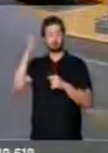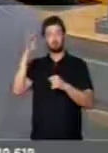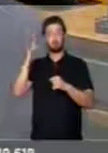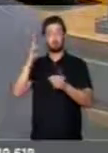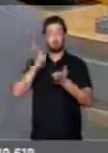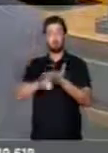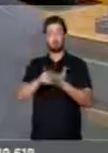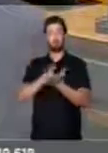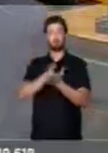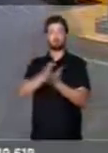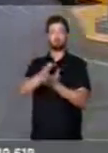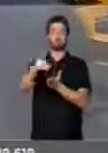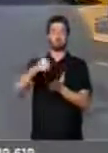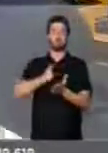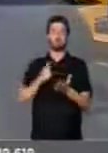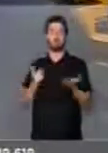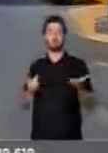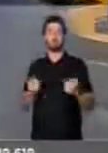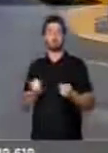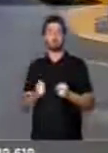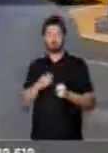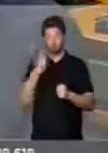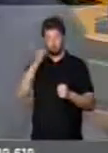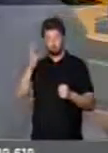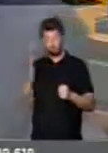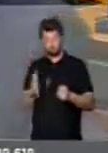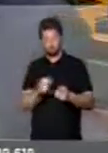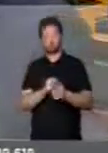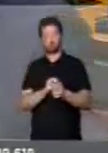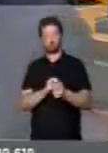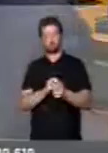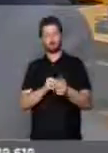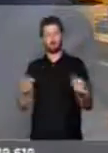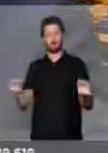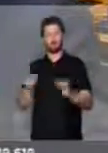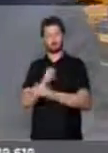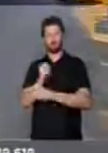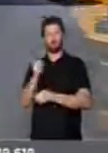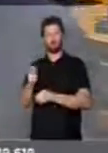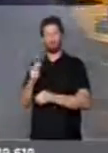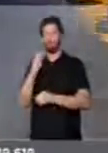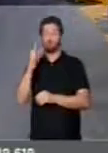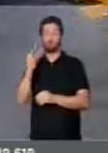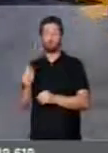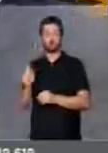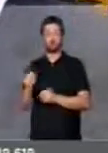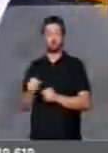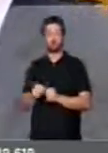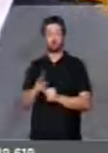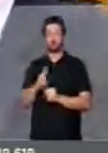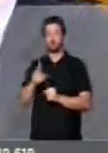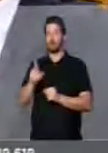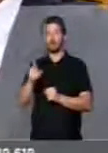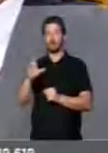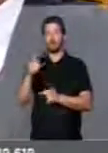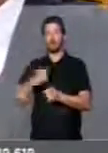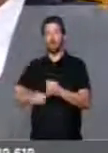acordo. Então, dito isto, eu gostaria apenas de finalizar dizendo que não é apenas a corrupção,